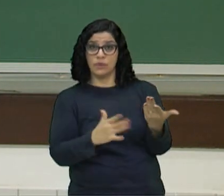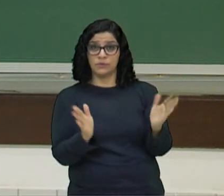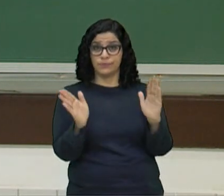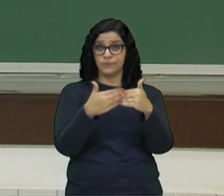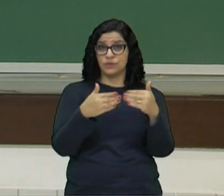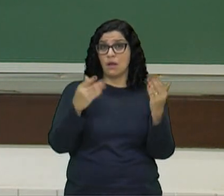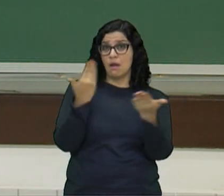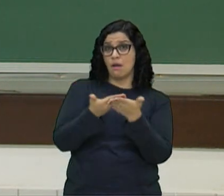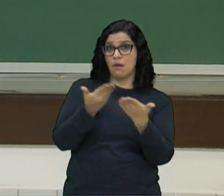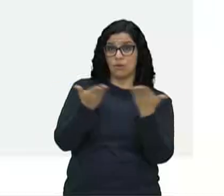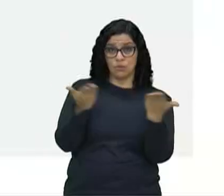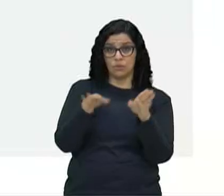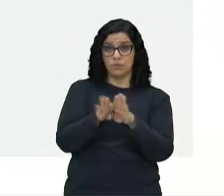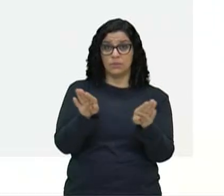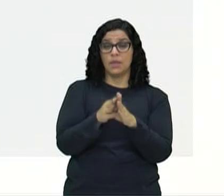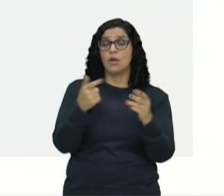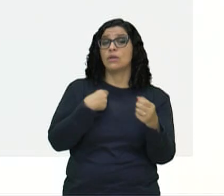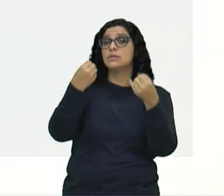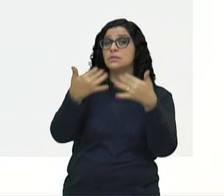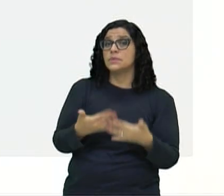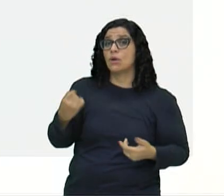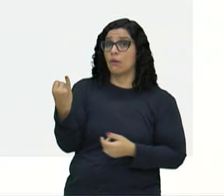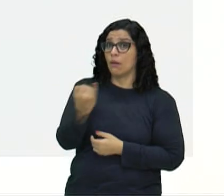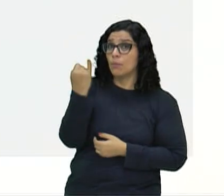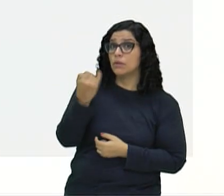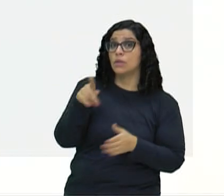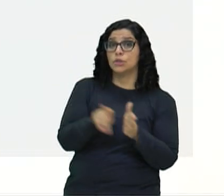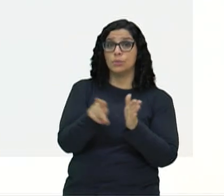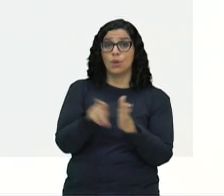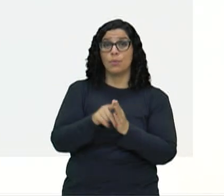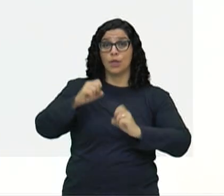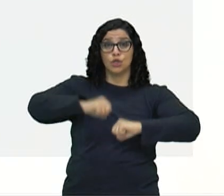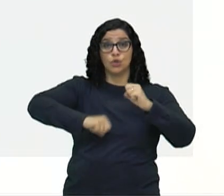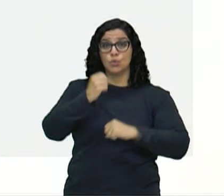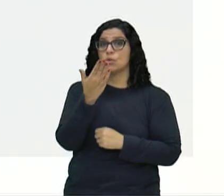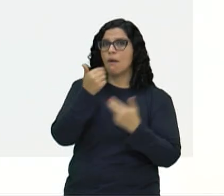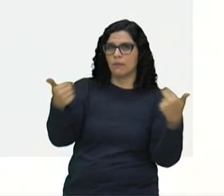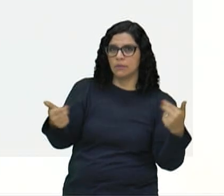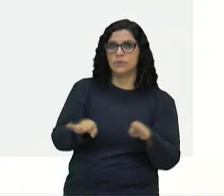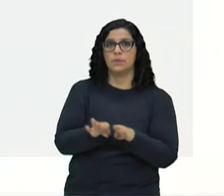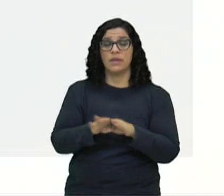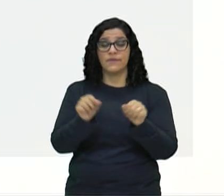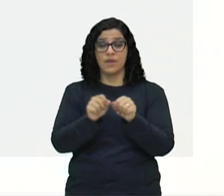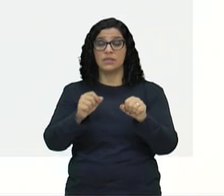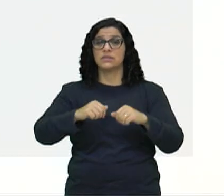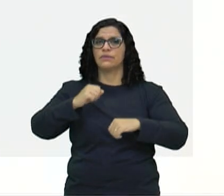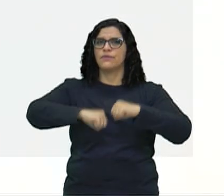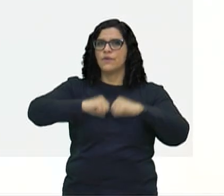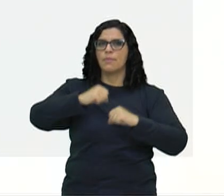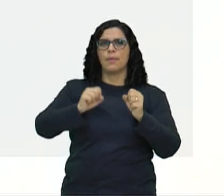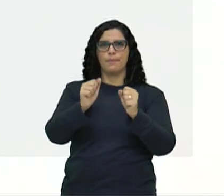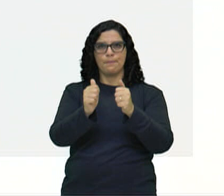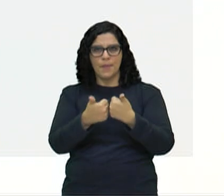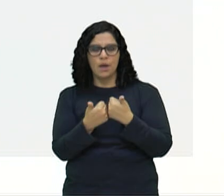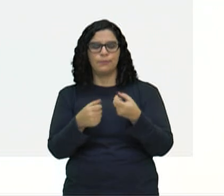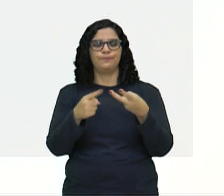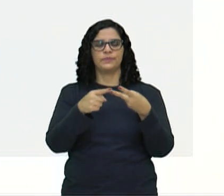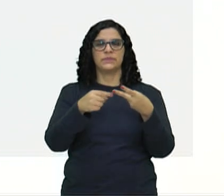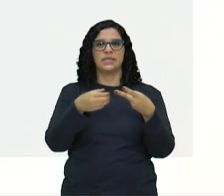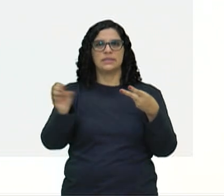hoje. Fermentação é um processo importante para a indústria alimentícia, uma vez que possibilita a fabricação de produtos como pães,